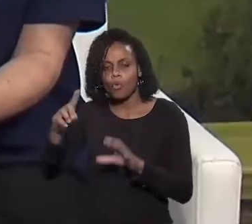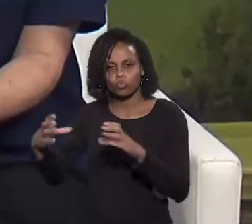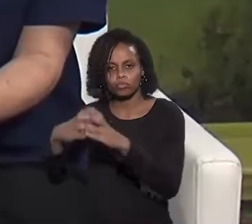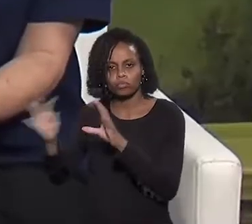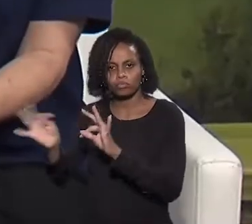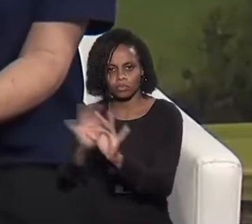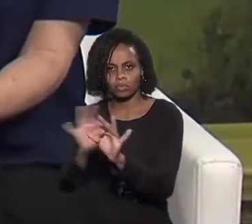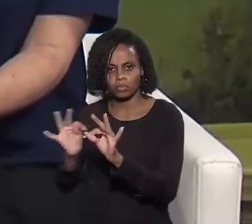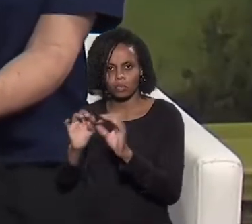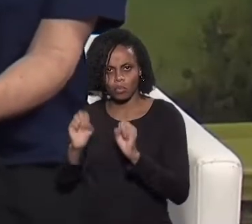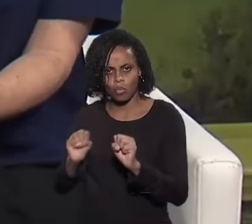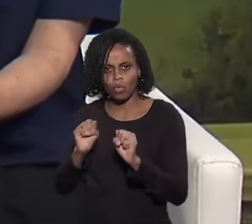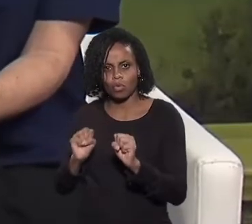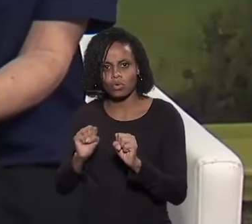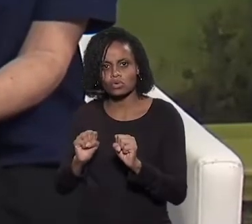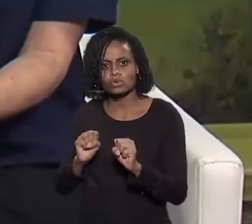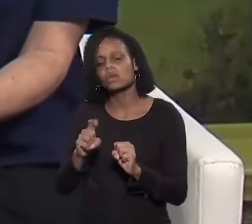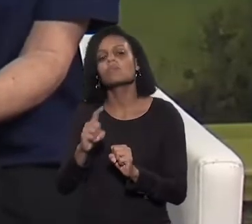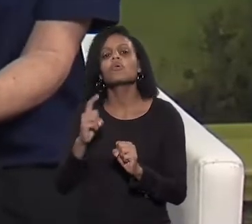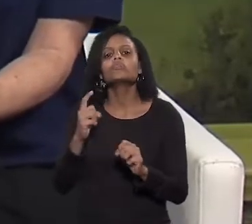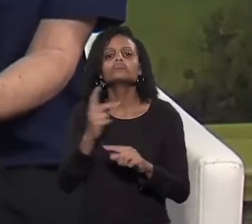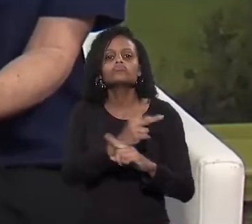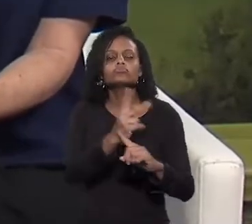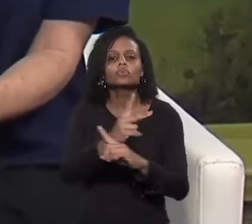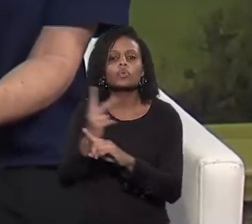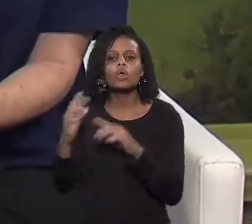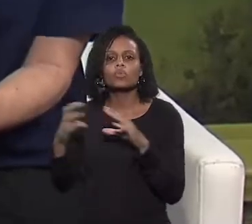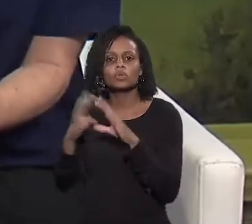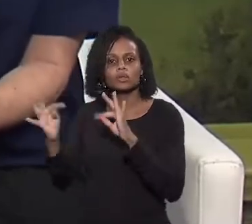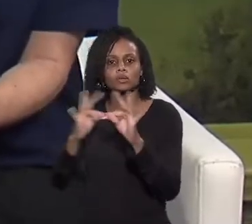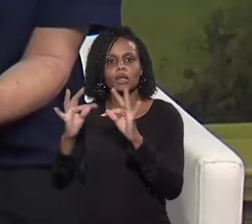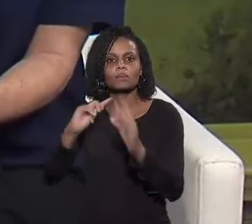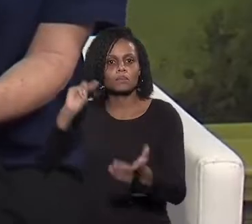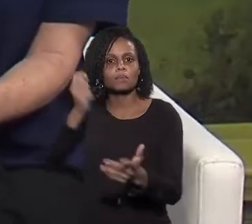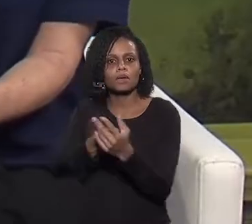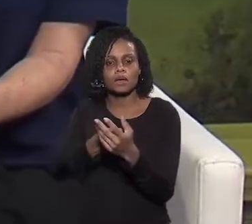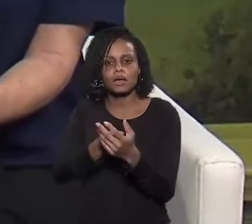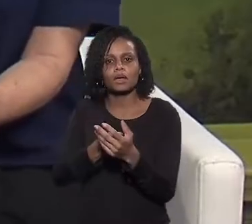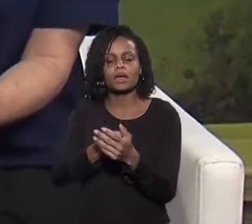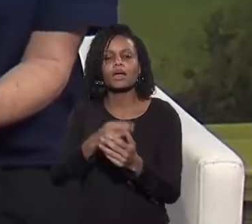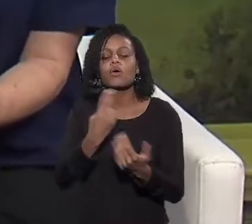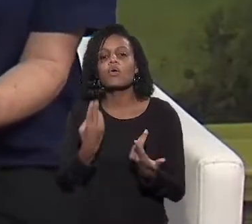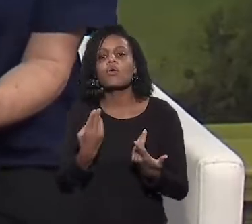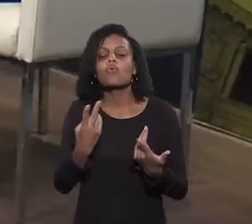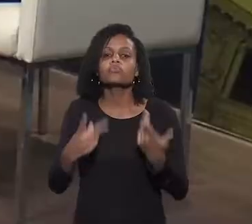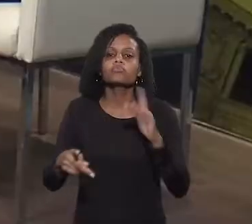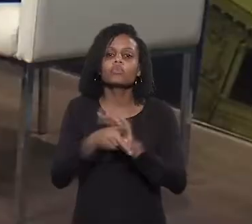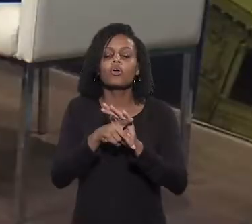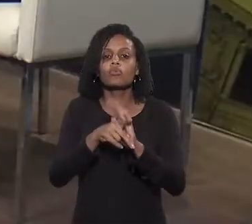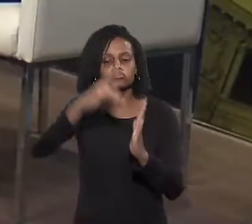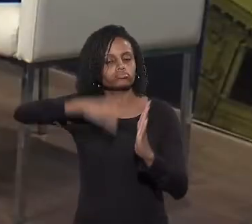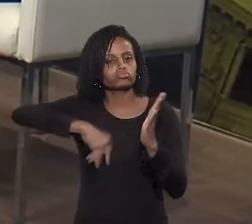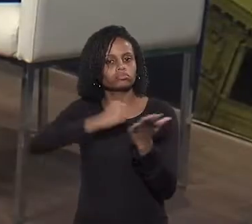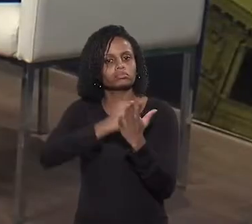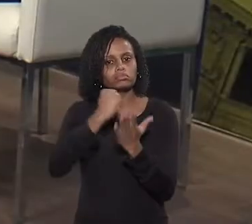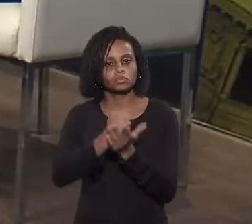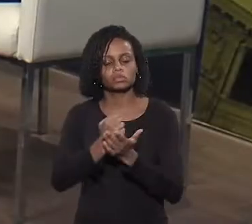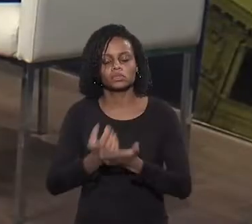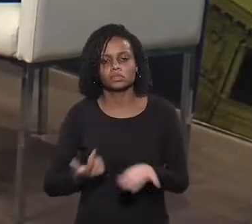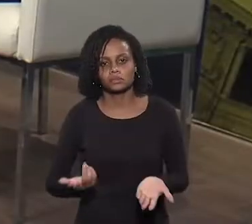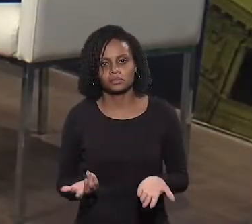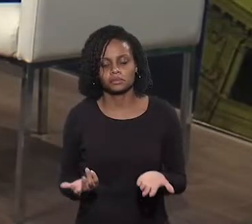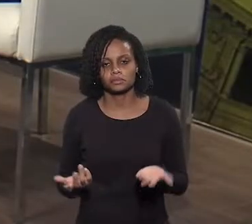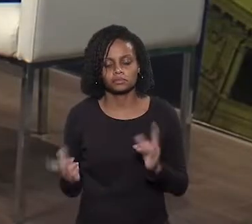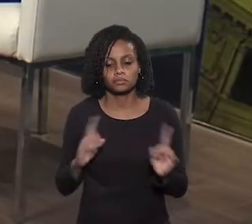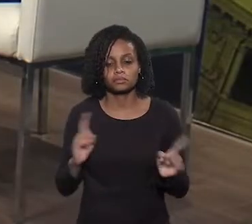à comunidade terapêutica, ela pode procurar a comunidade terapêutica, ela tem que pagar ou isso faz parte do contrato? Levando para esse